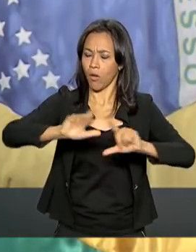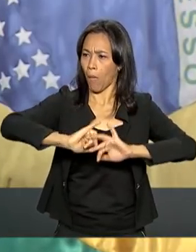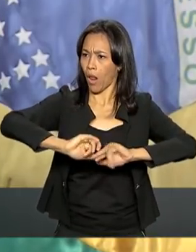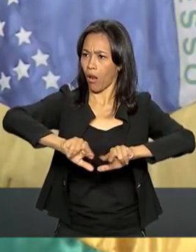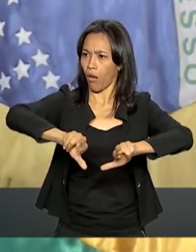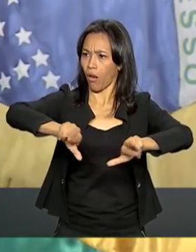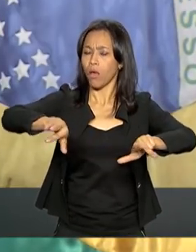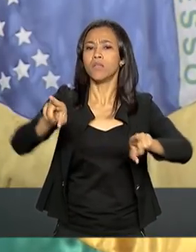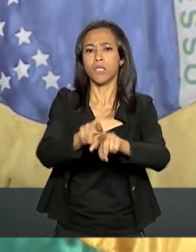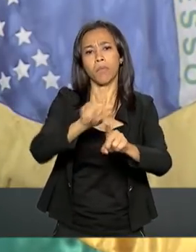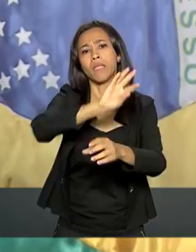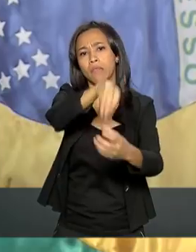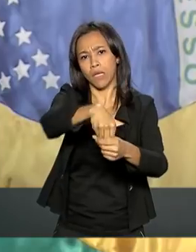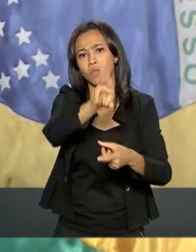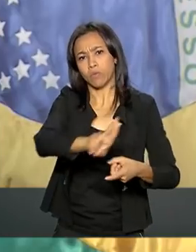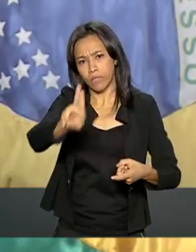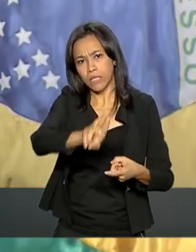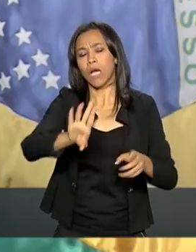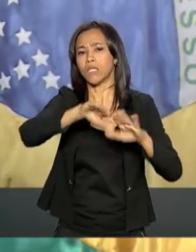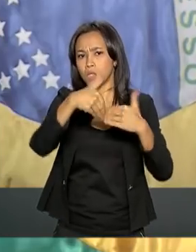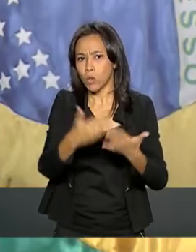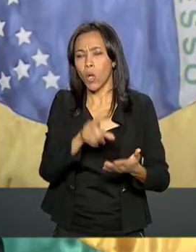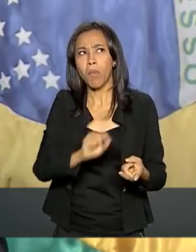nas universidades e escolas.